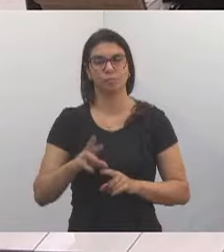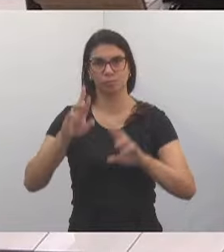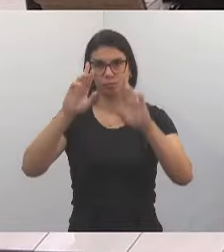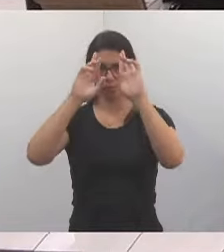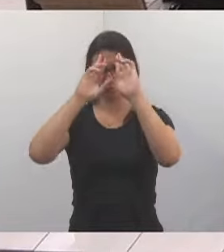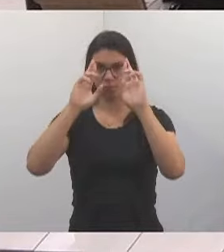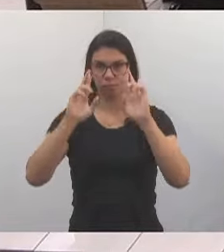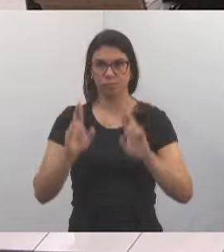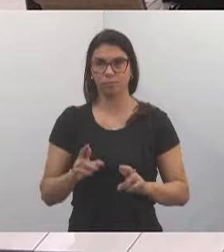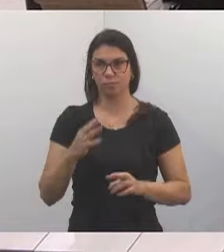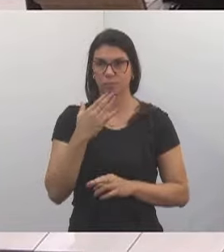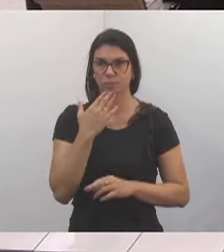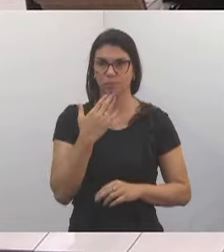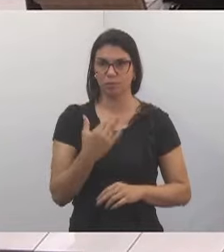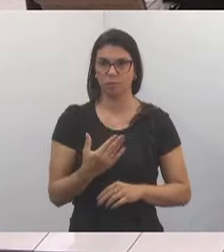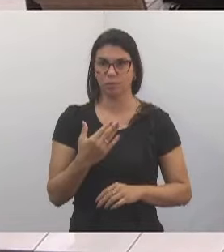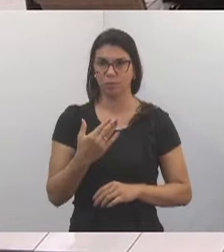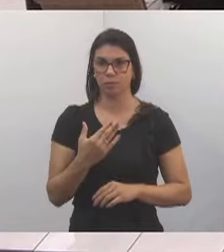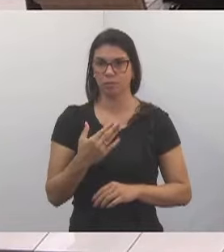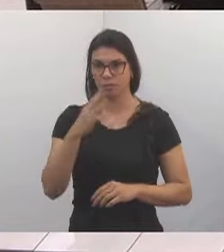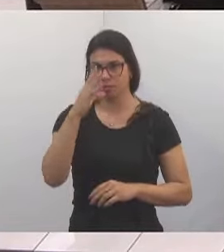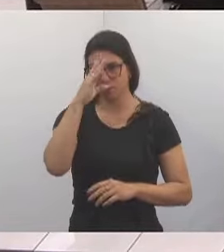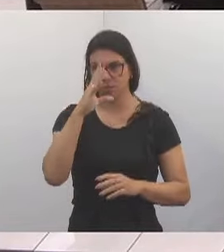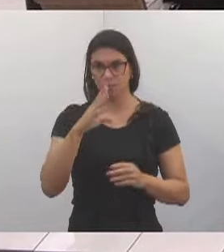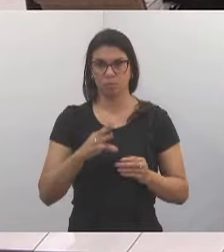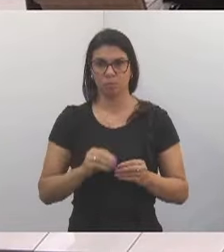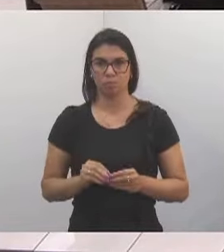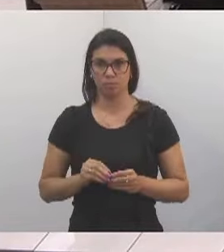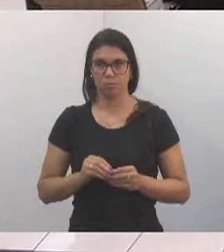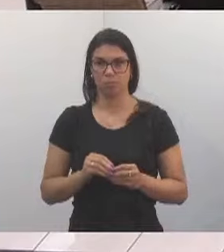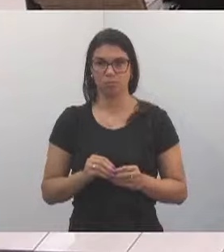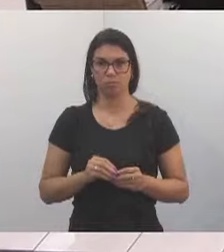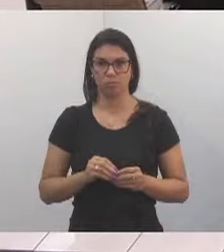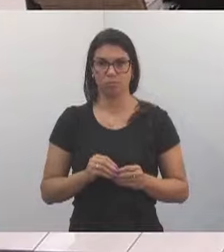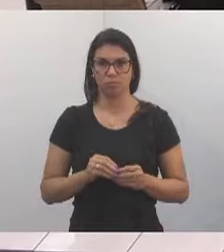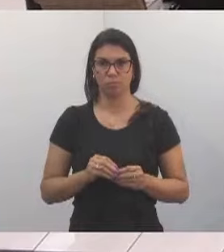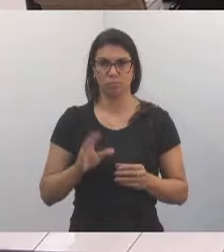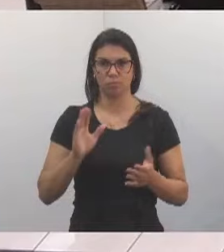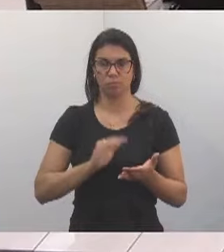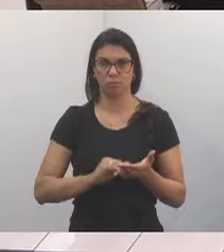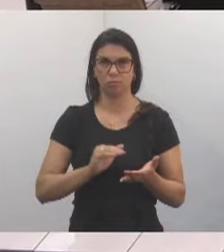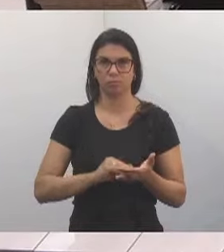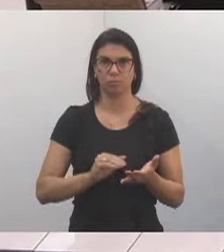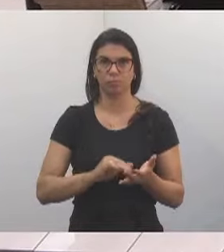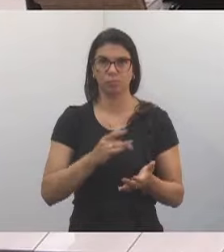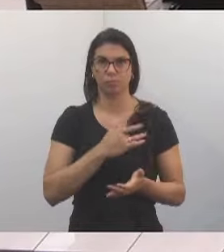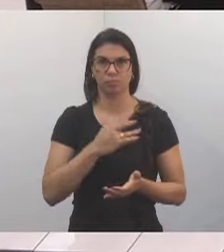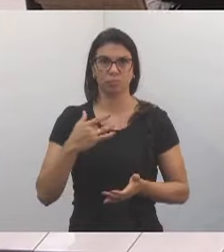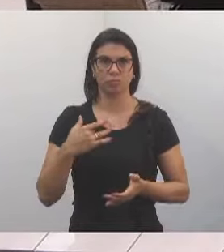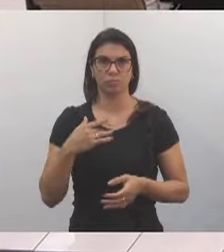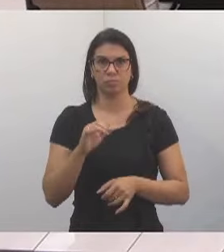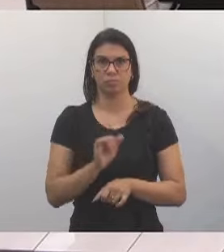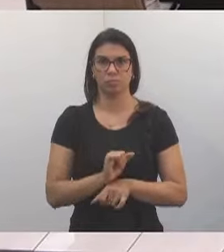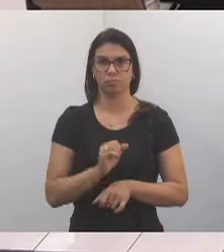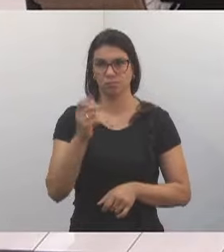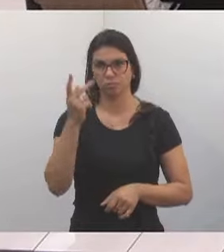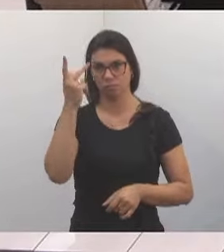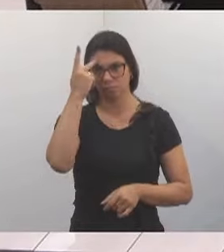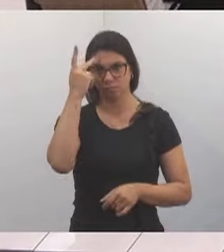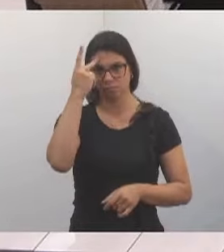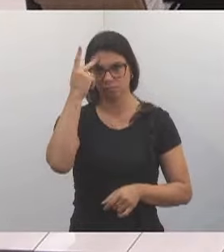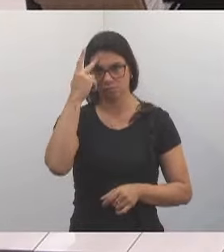respeitosamente, recorremos à compreensão e expresso do digníssimo secretário de Saúde do Estado de São Paulo e